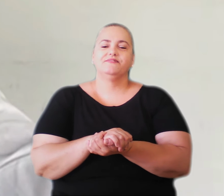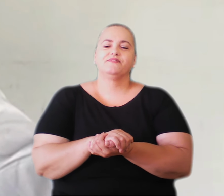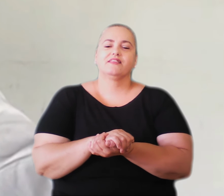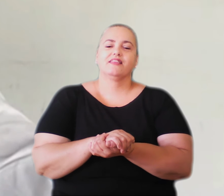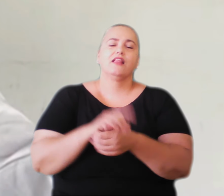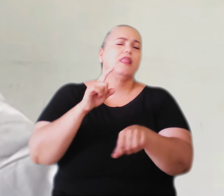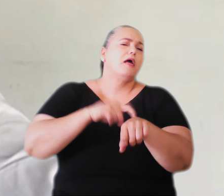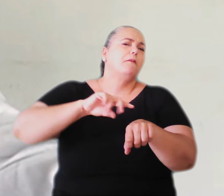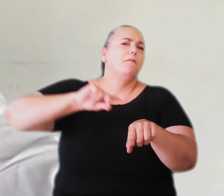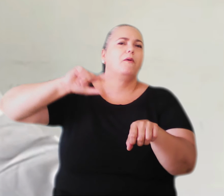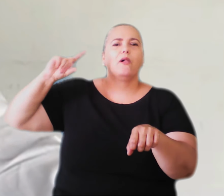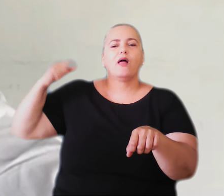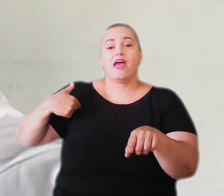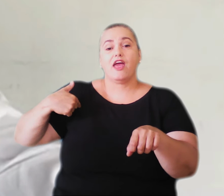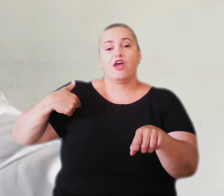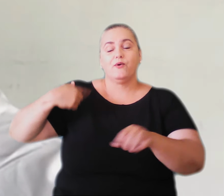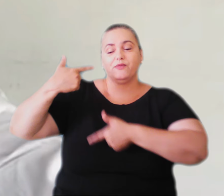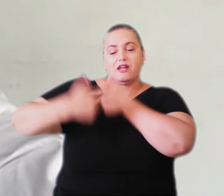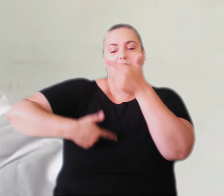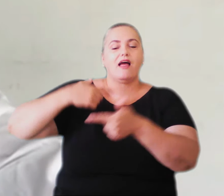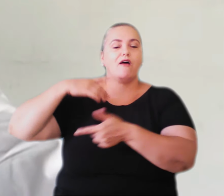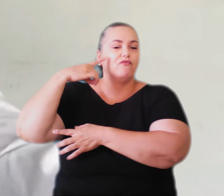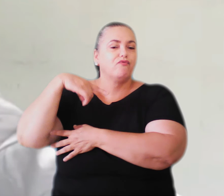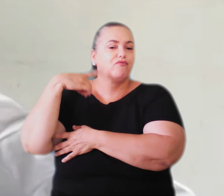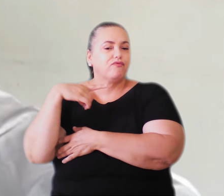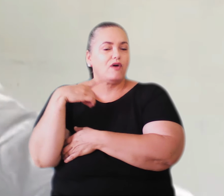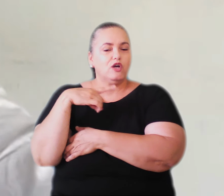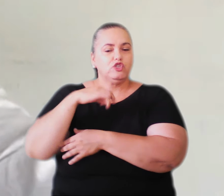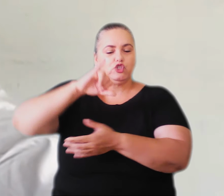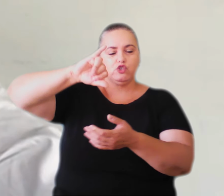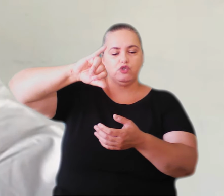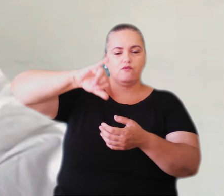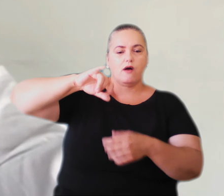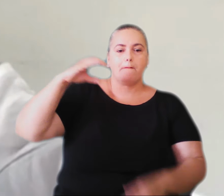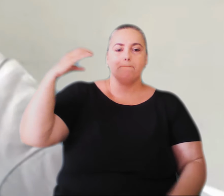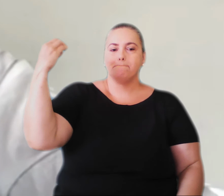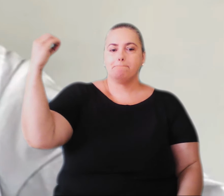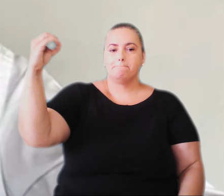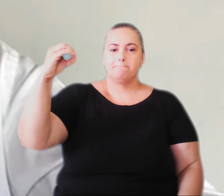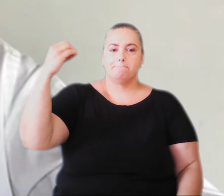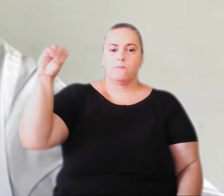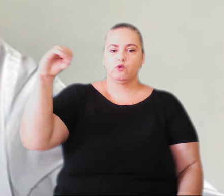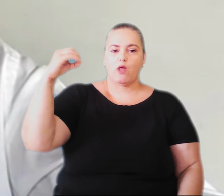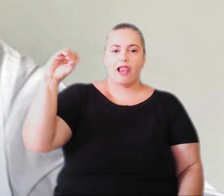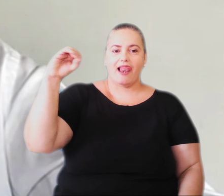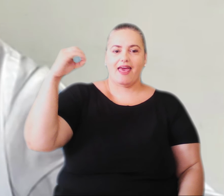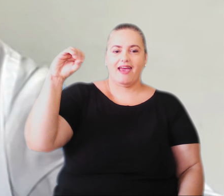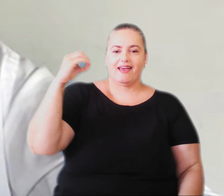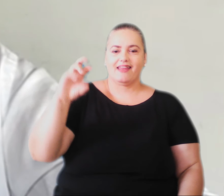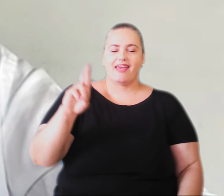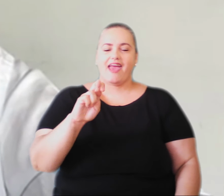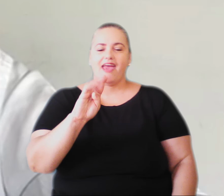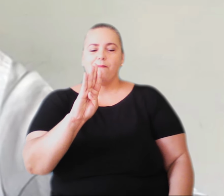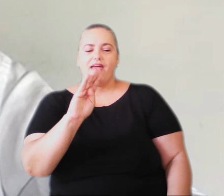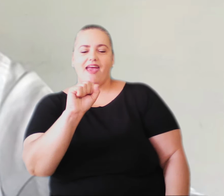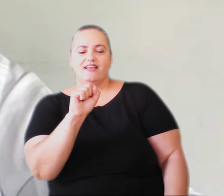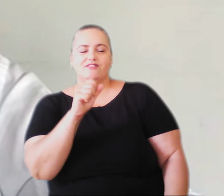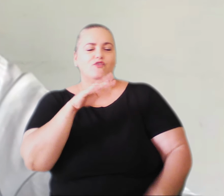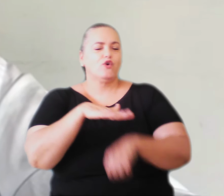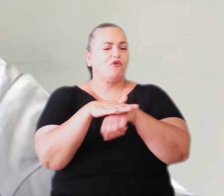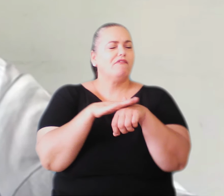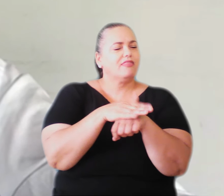naquela época eu advogava lá no centro de Porto Alegre, e a moça da RBS foi lá falar com o Antônio Augusto